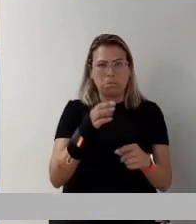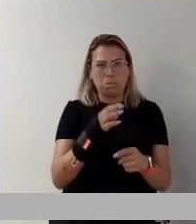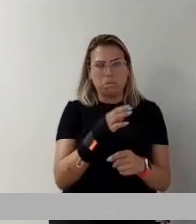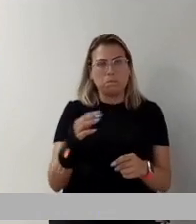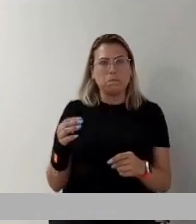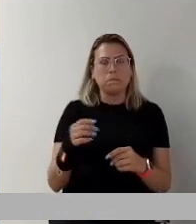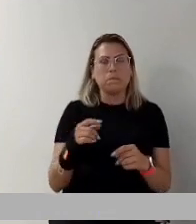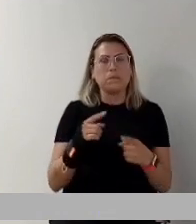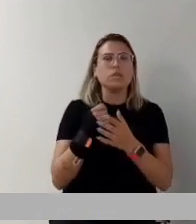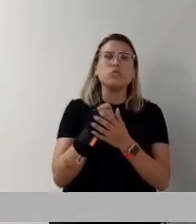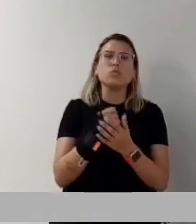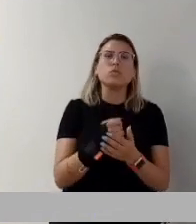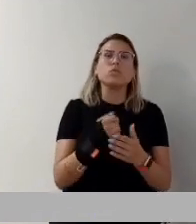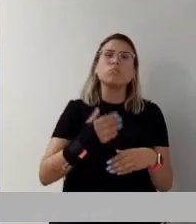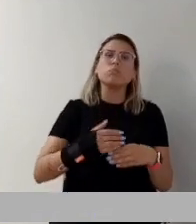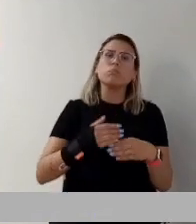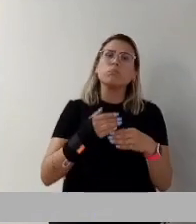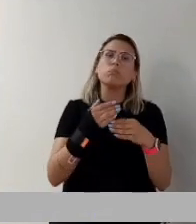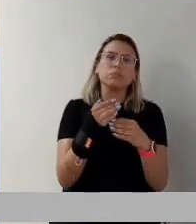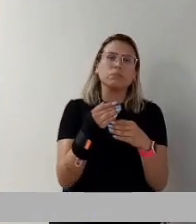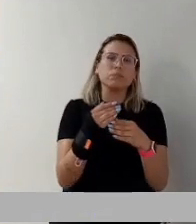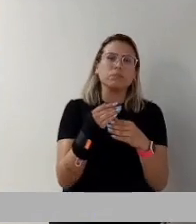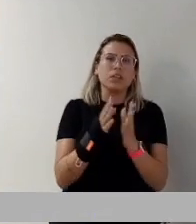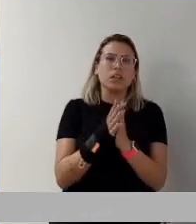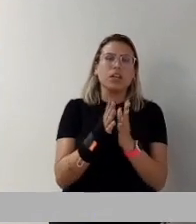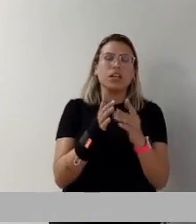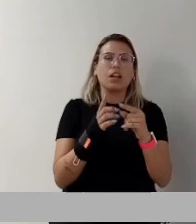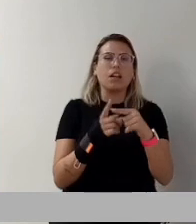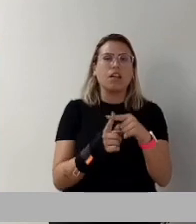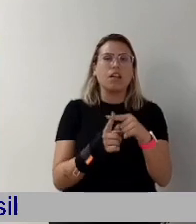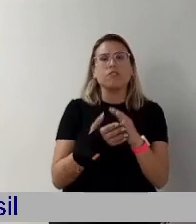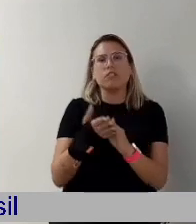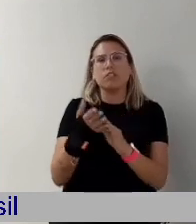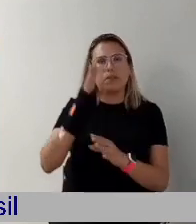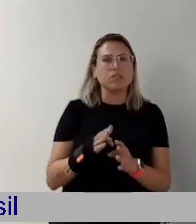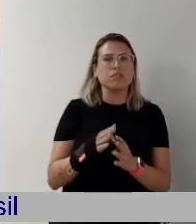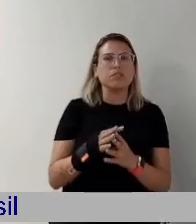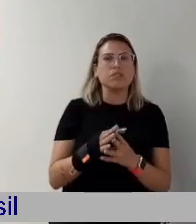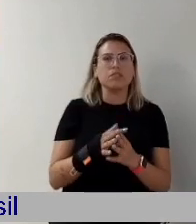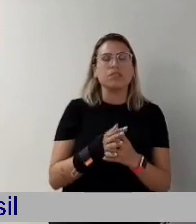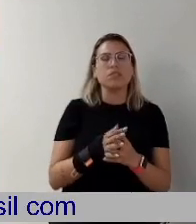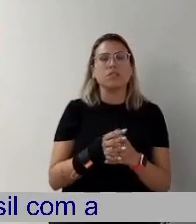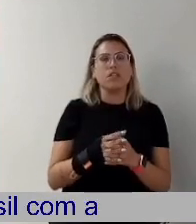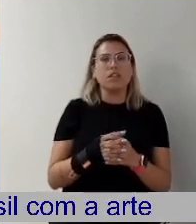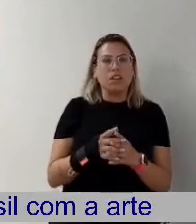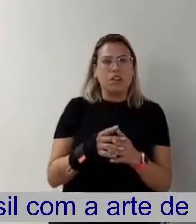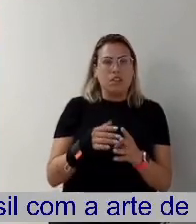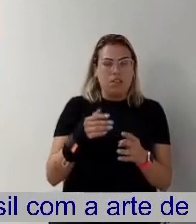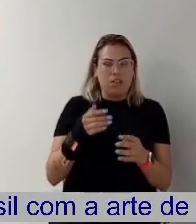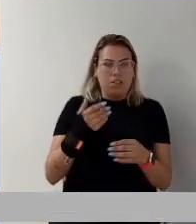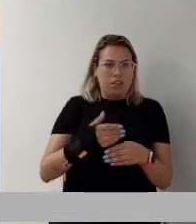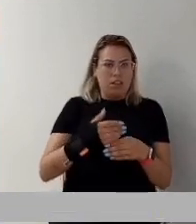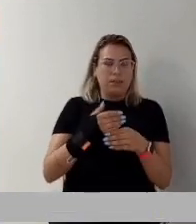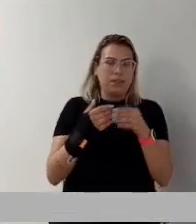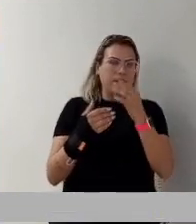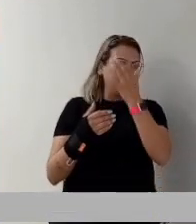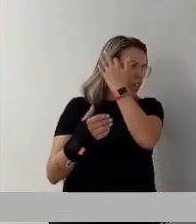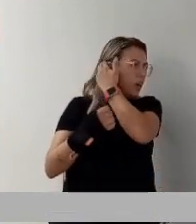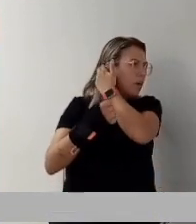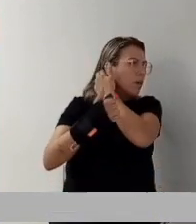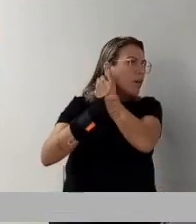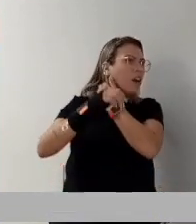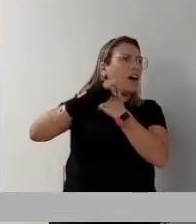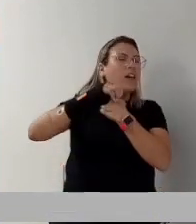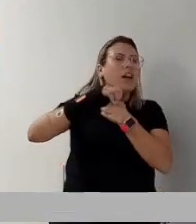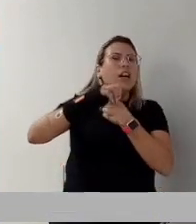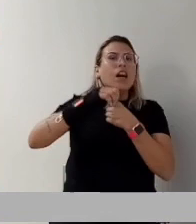ajudou a construir a sed Viajou muito pelo Brasil com a arte de pedreiro em